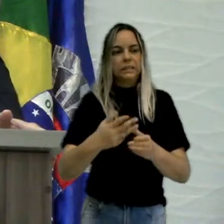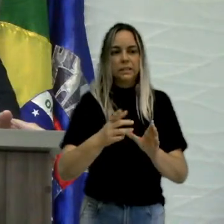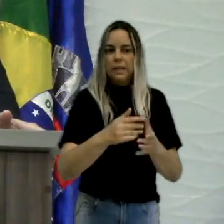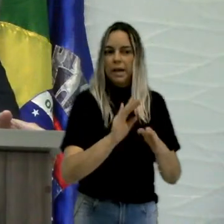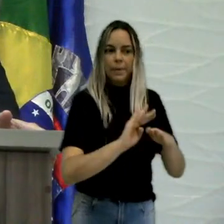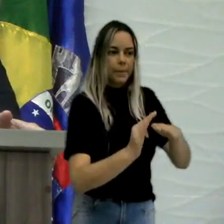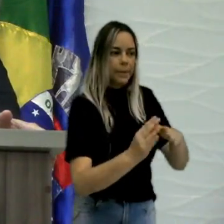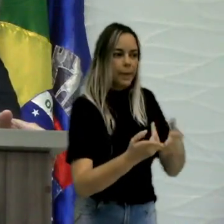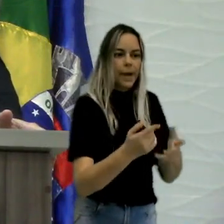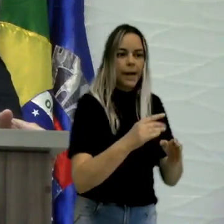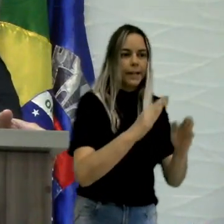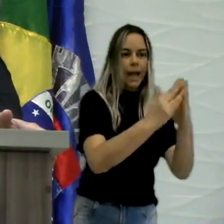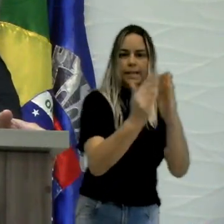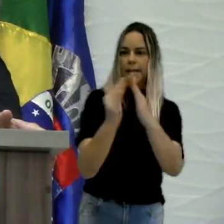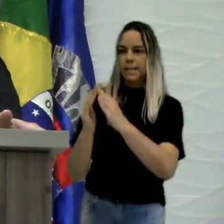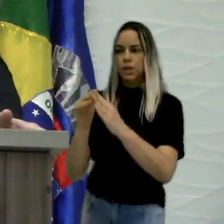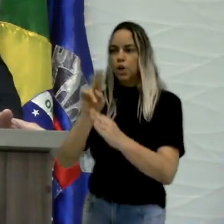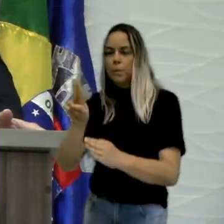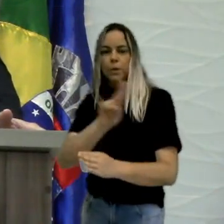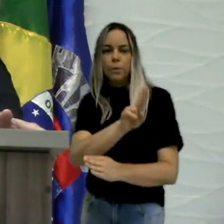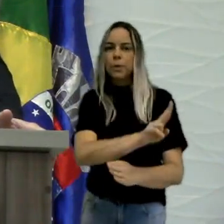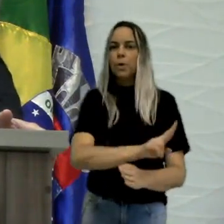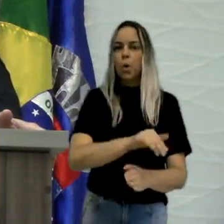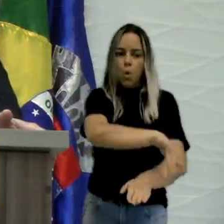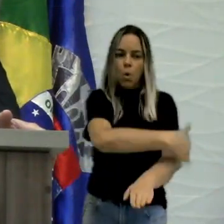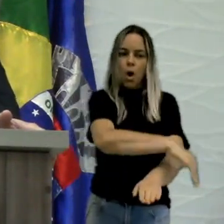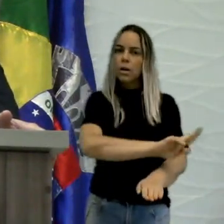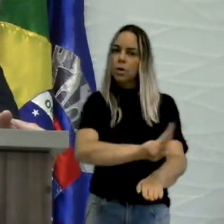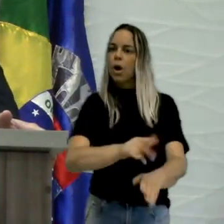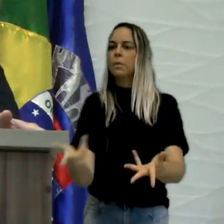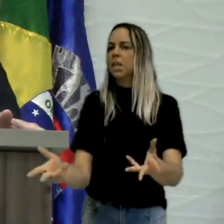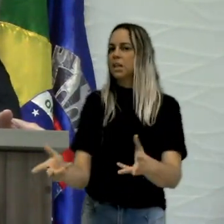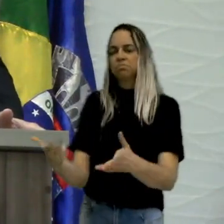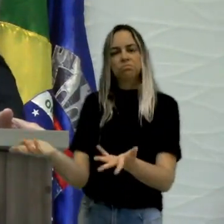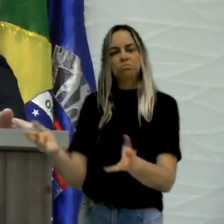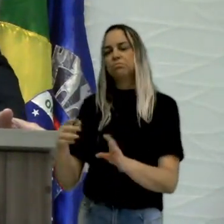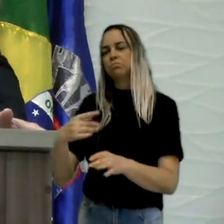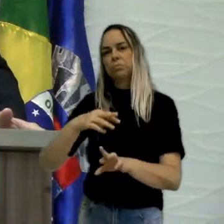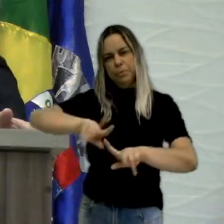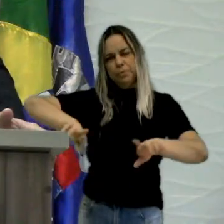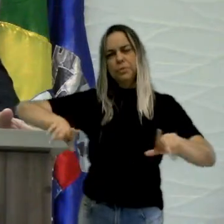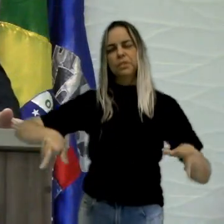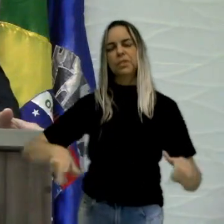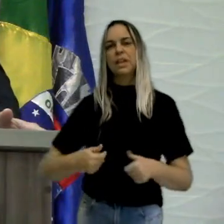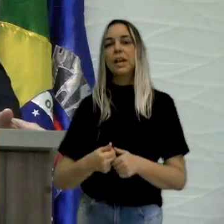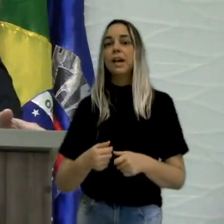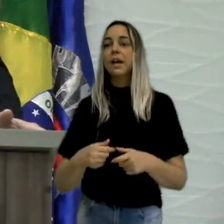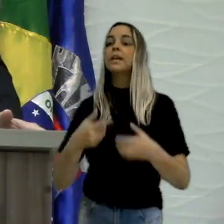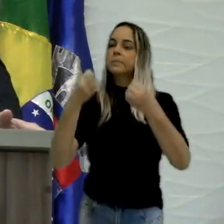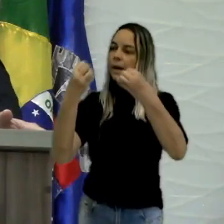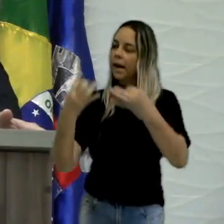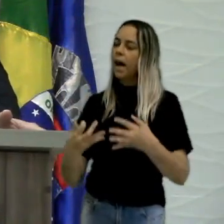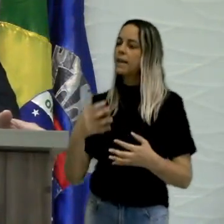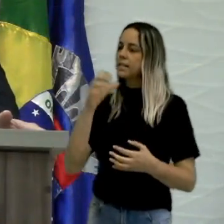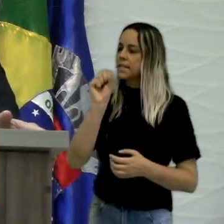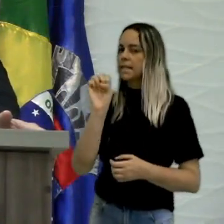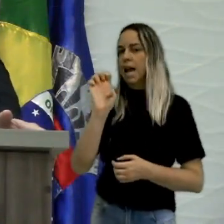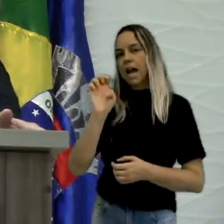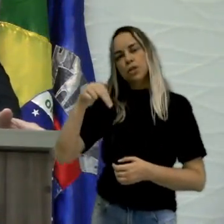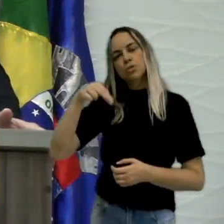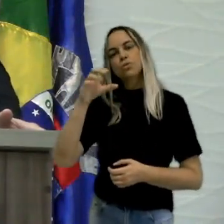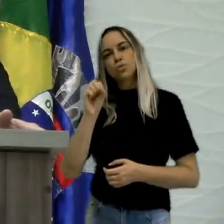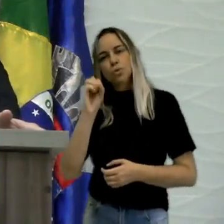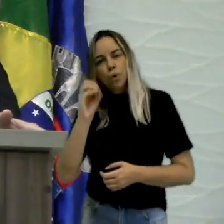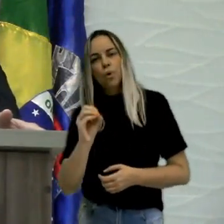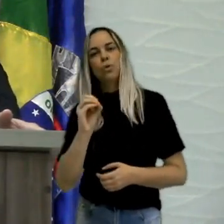nessa luta grande, regularizando as ruas, os bairros, os logradores de São Bento, para que a gente possa dizer ao censo que São Bento não diminuiu, que